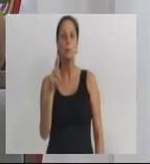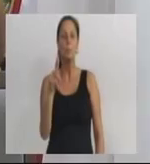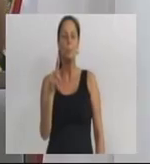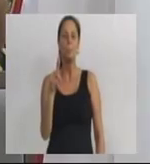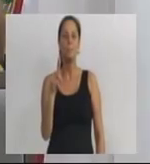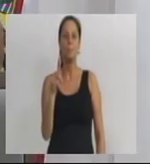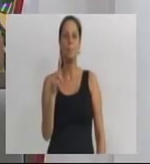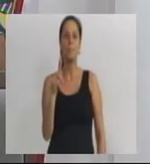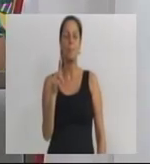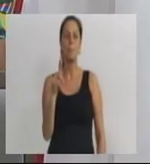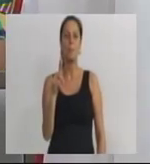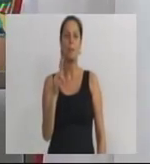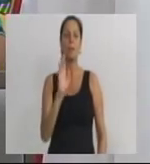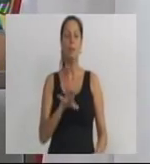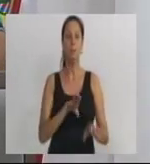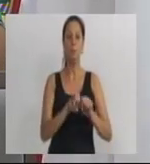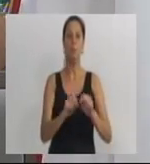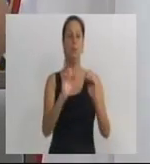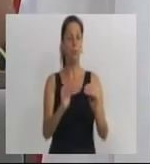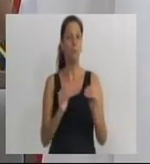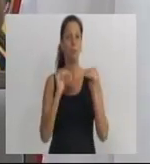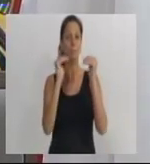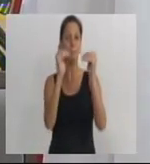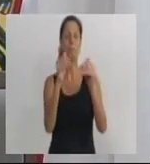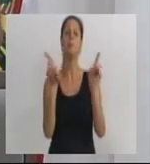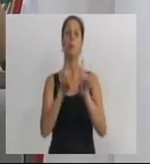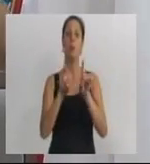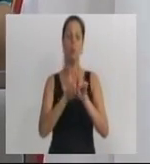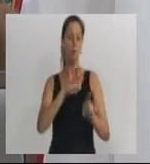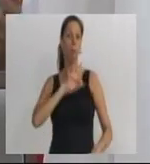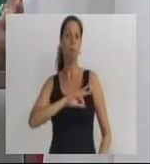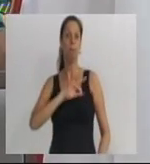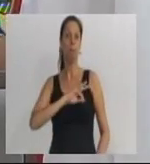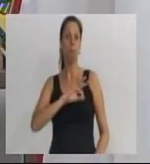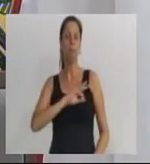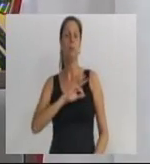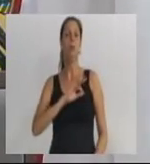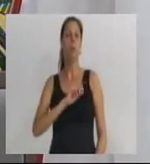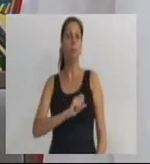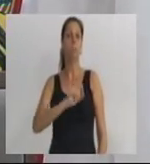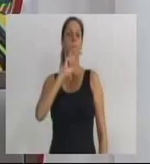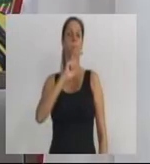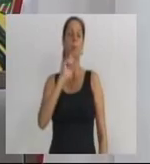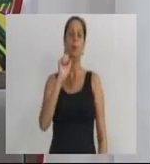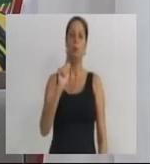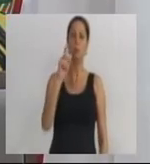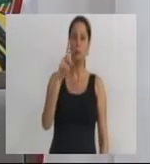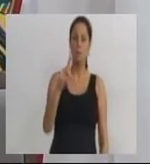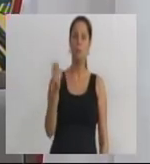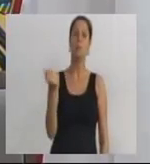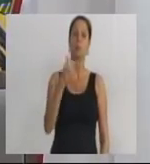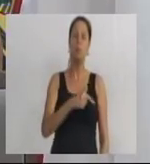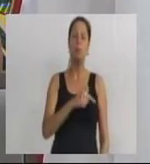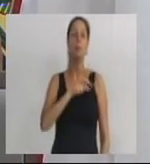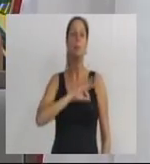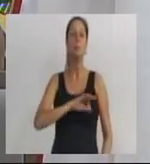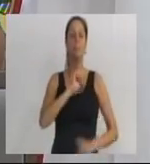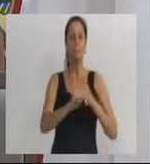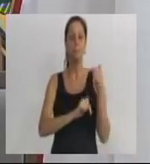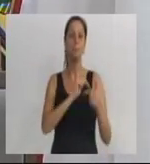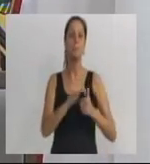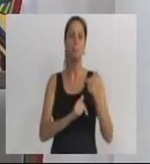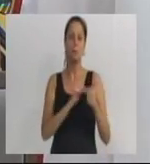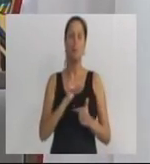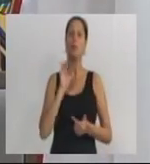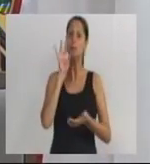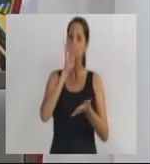com uma graduação superior, que recebe mais na aposentadoria do que recebe efetivamente no seu trabalho. Então,